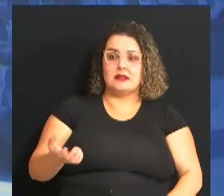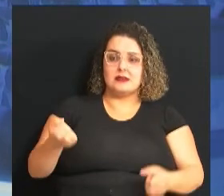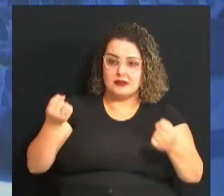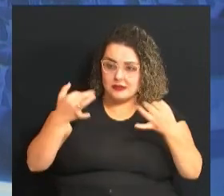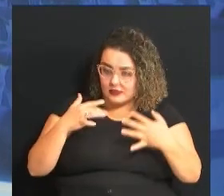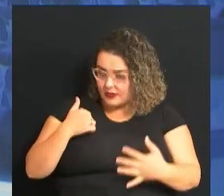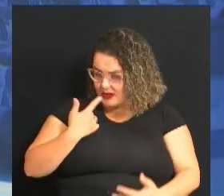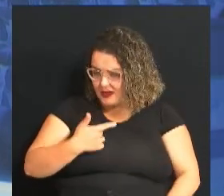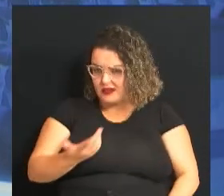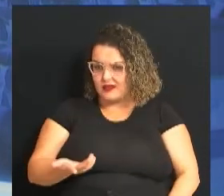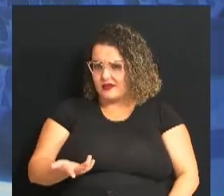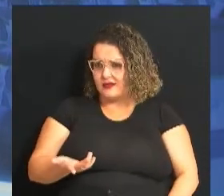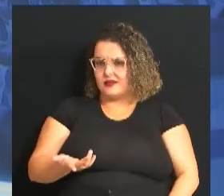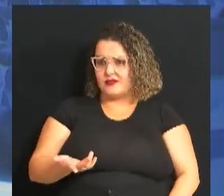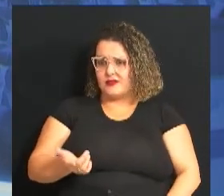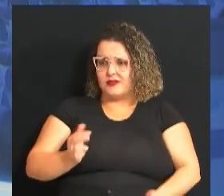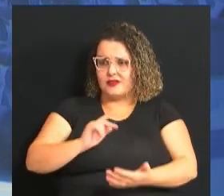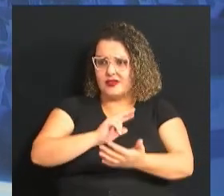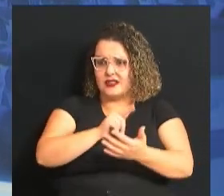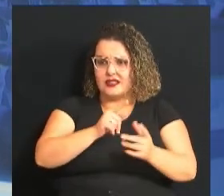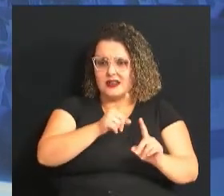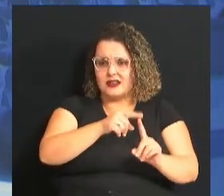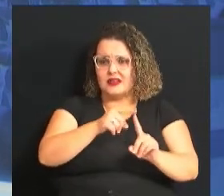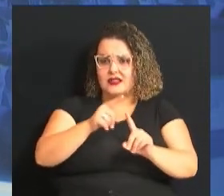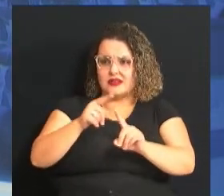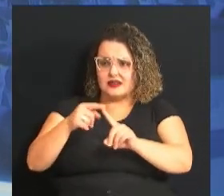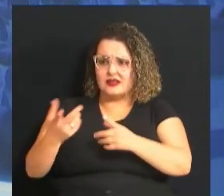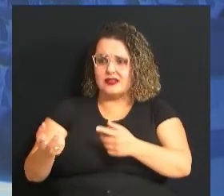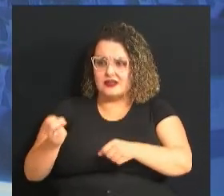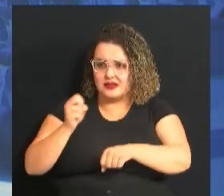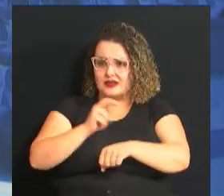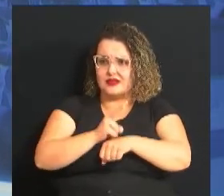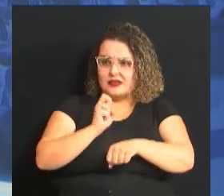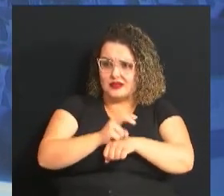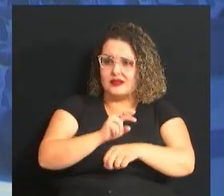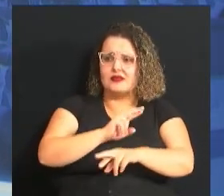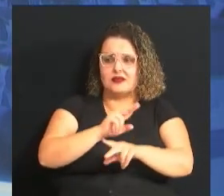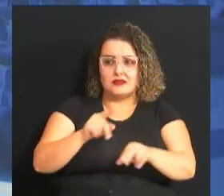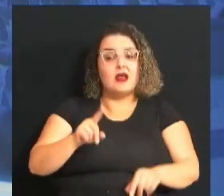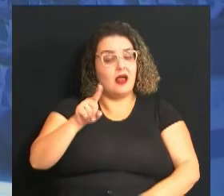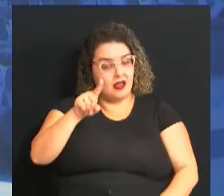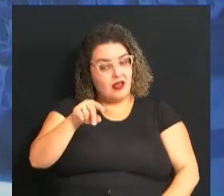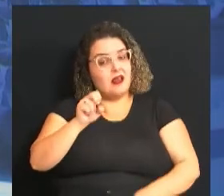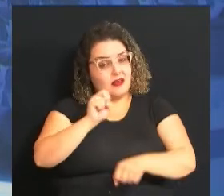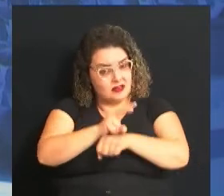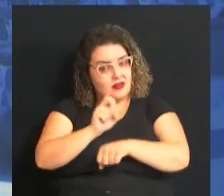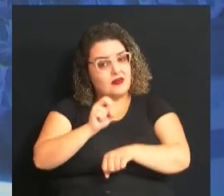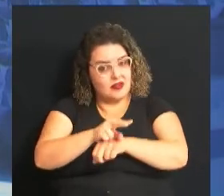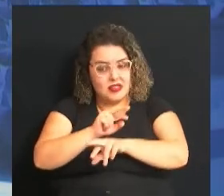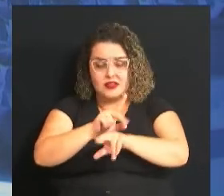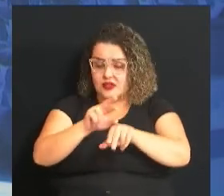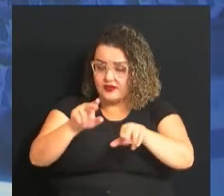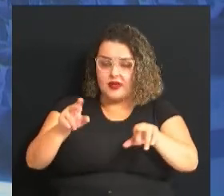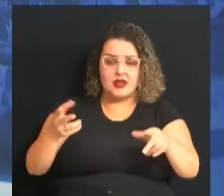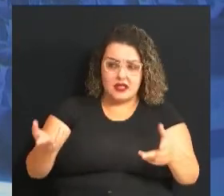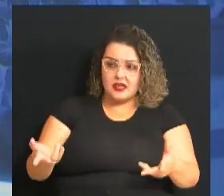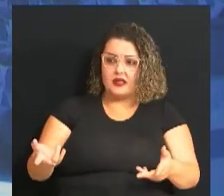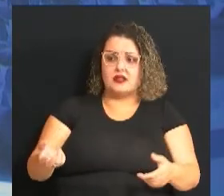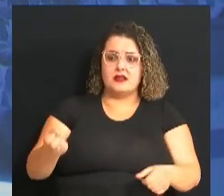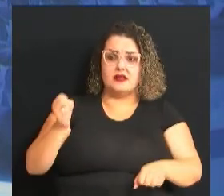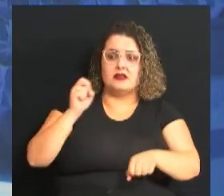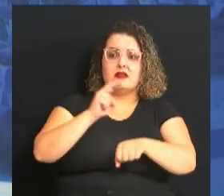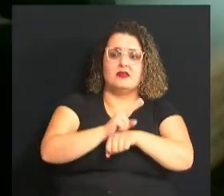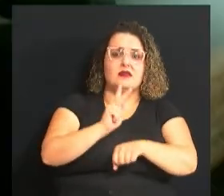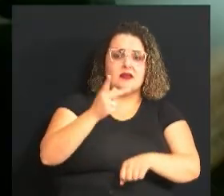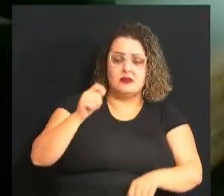que tantos tipos? São vírus diferentes? São vírus diferentes. É o vírus da hepatite A, o